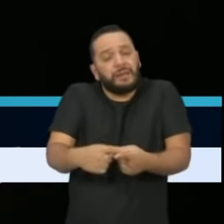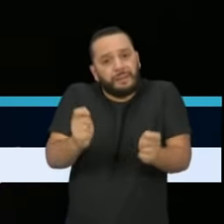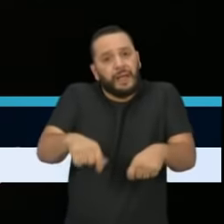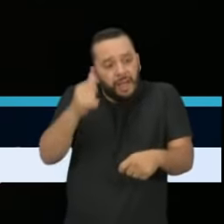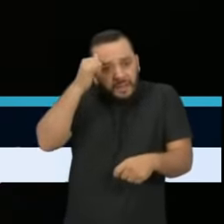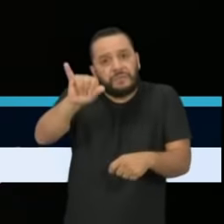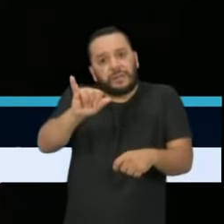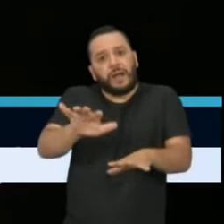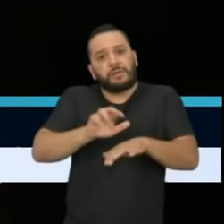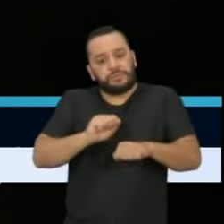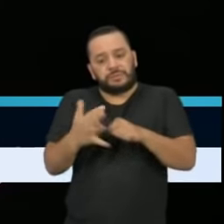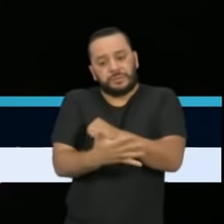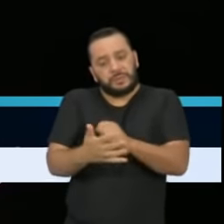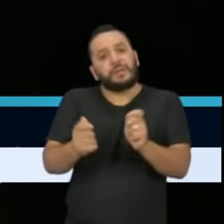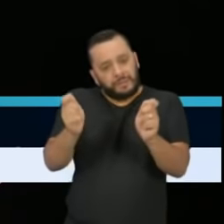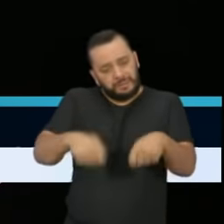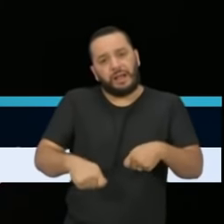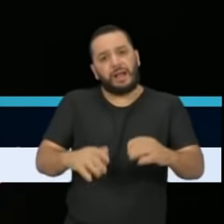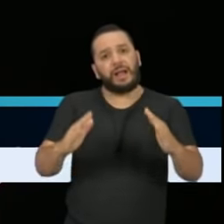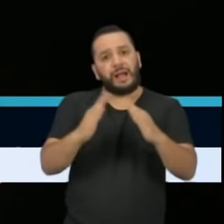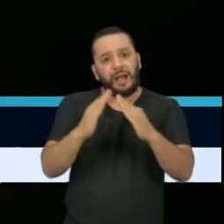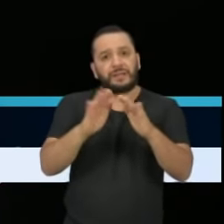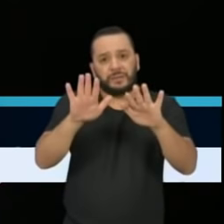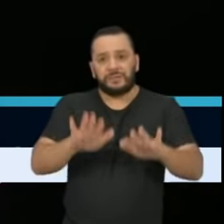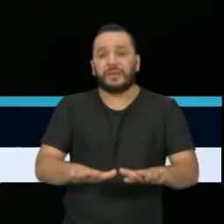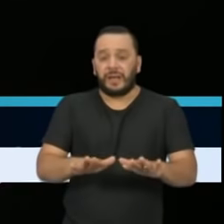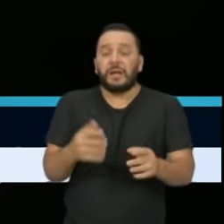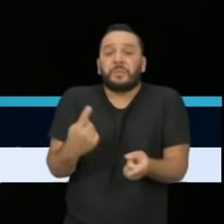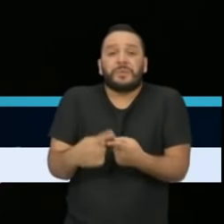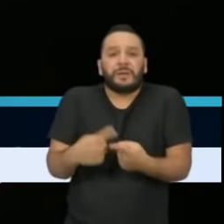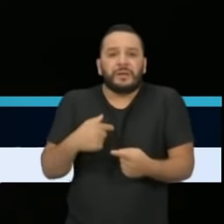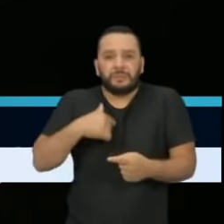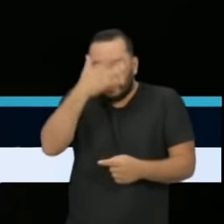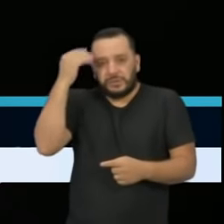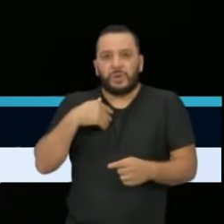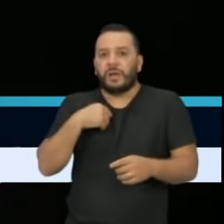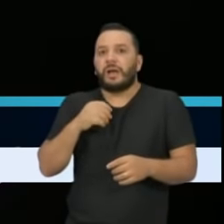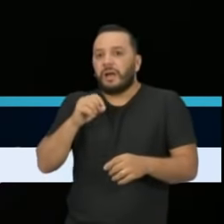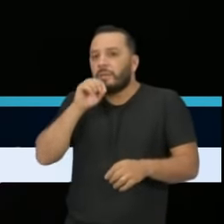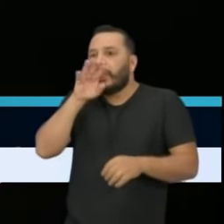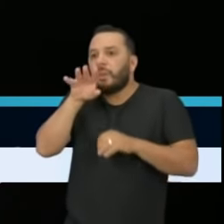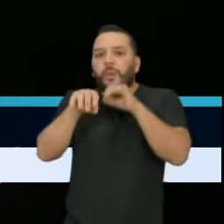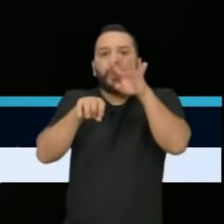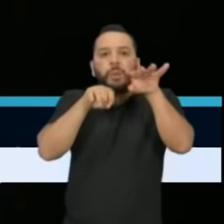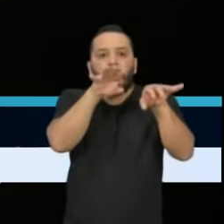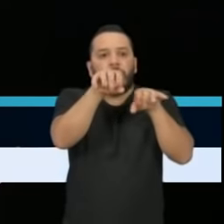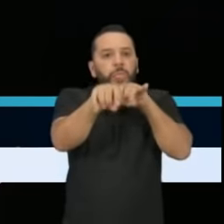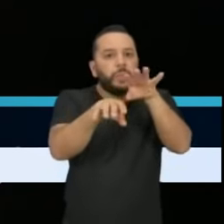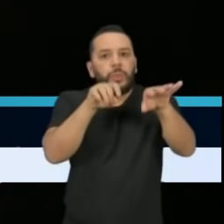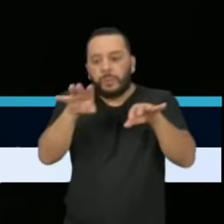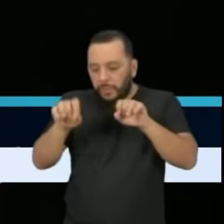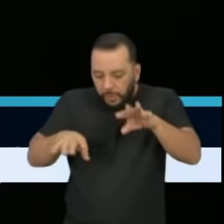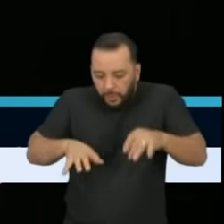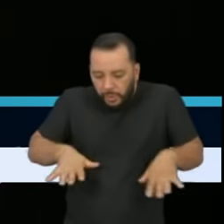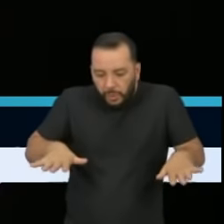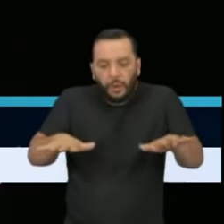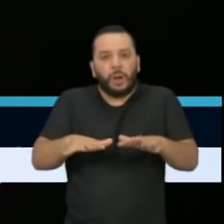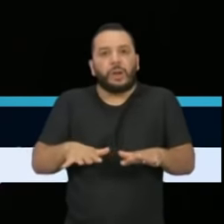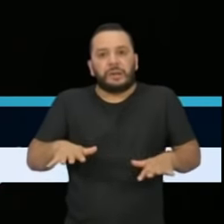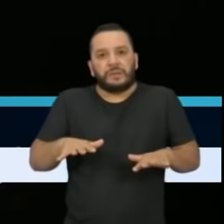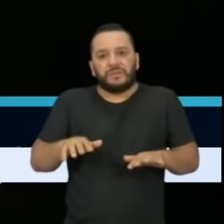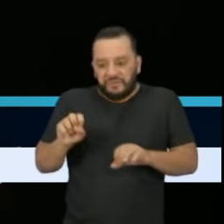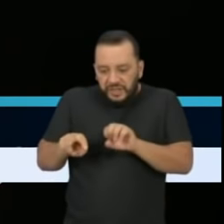de transmissão do coronavírus é através de gotículas, certo? Através da via respiratória. E a melhor forma de nos prevenirmos é ficarmos